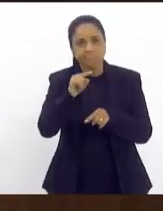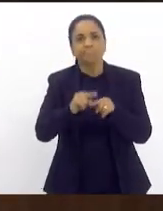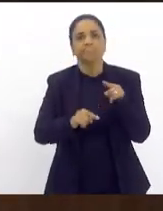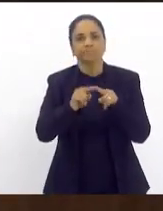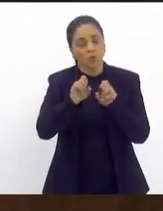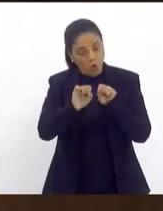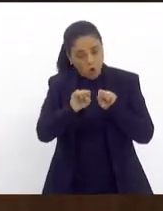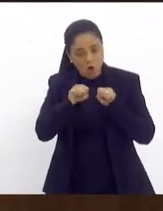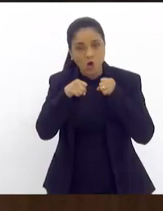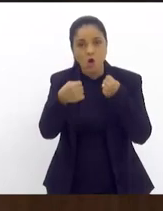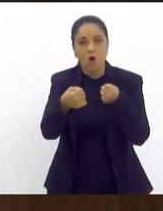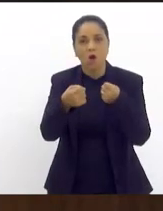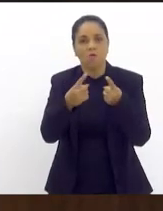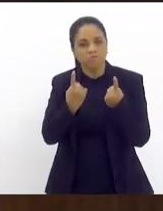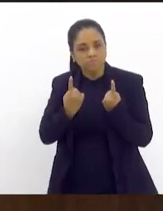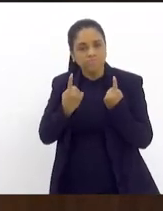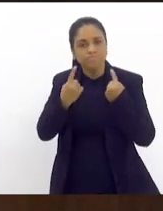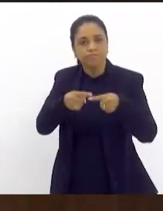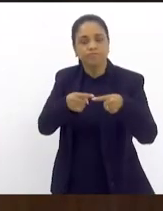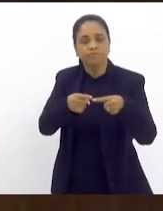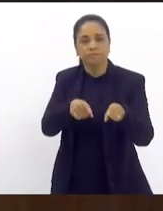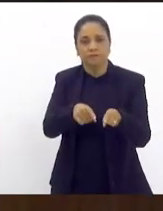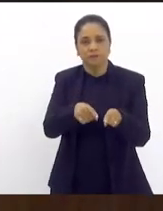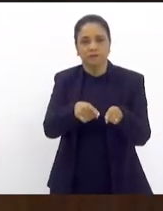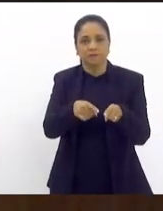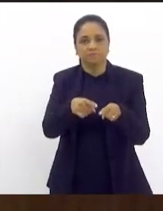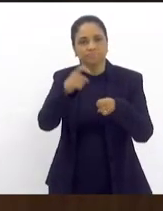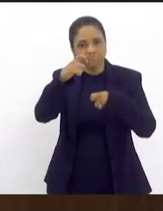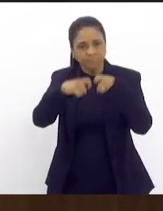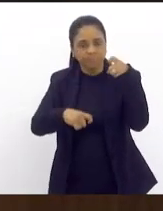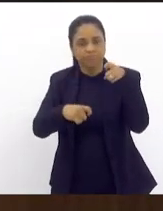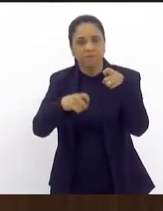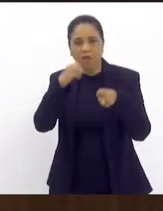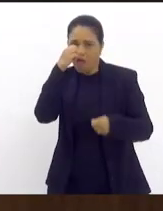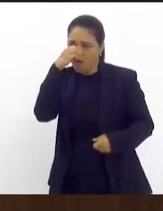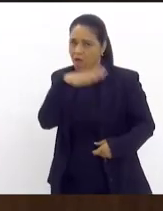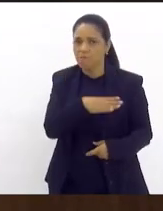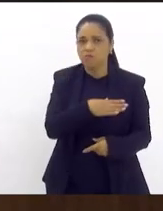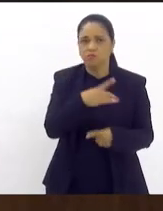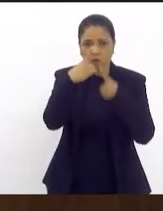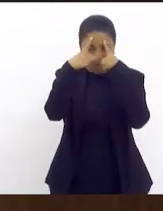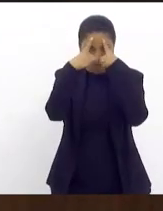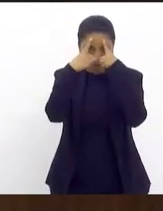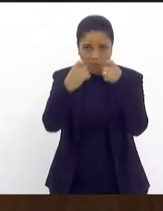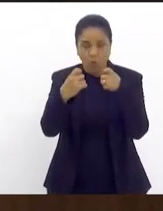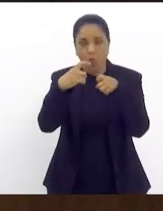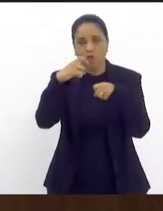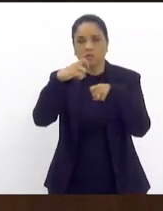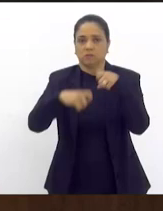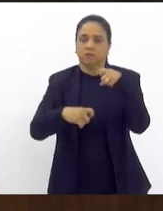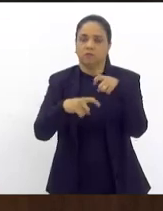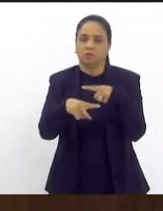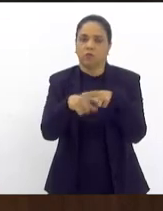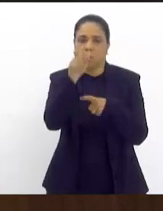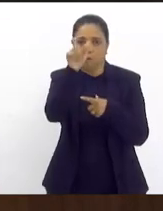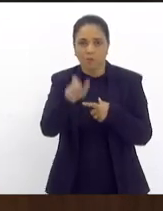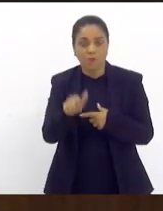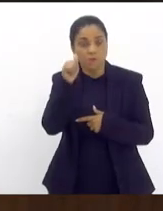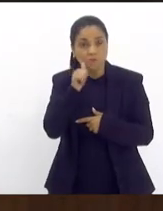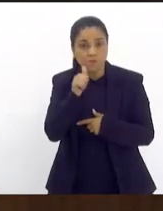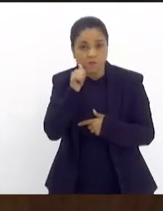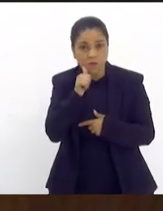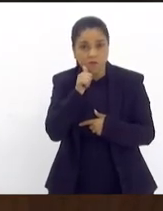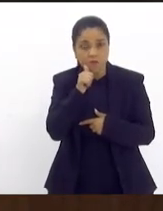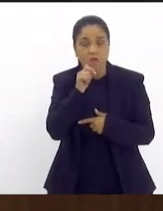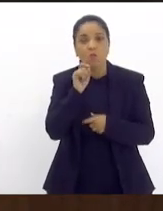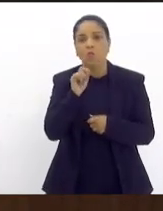combate a importunação ao abuso e a violência de caráter sexual práticas essas